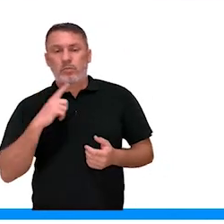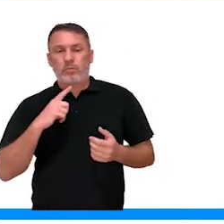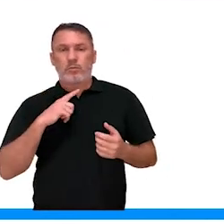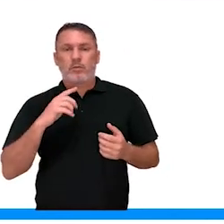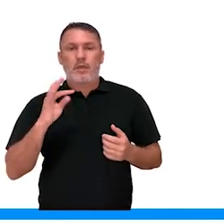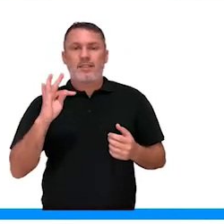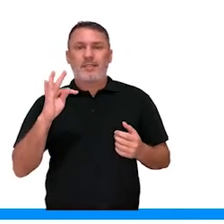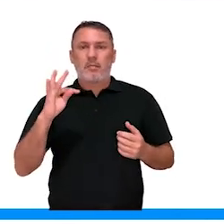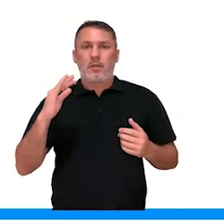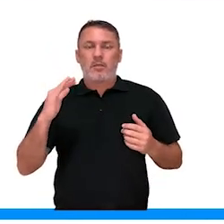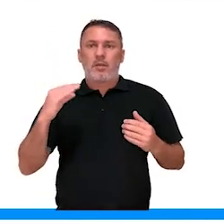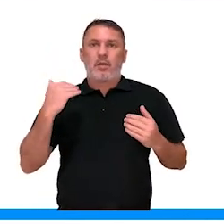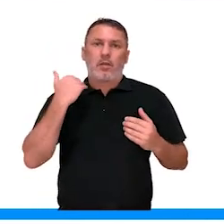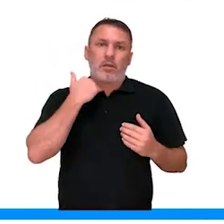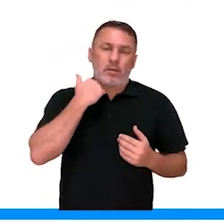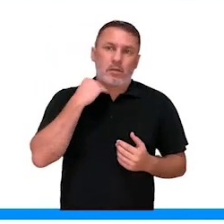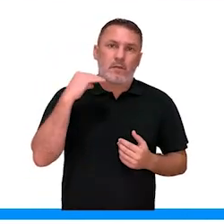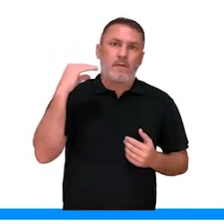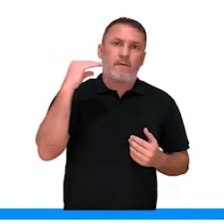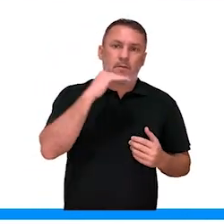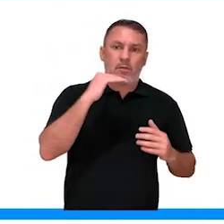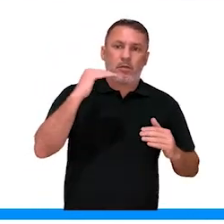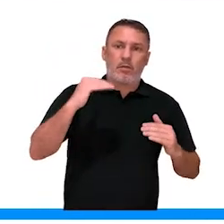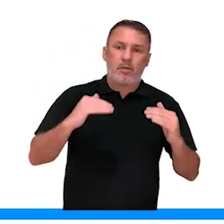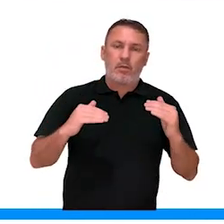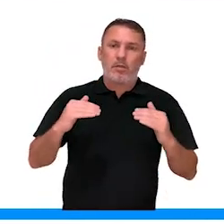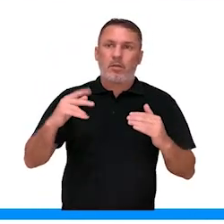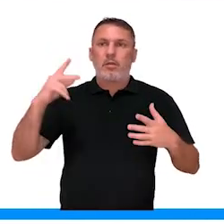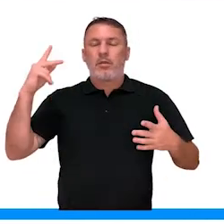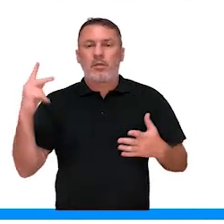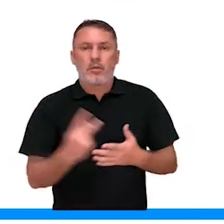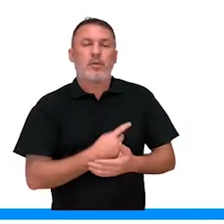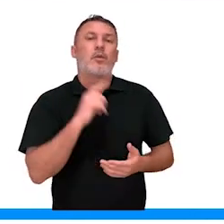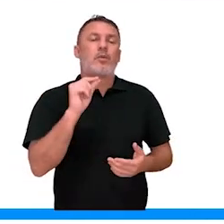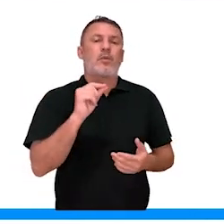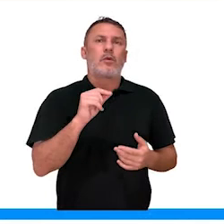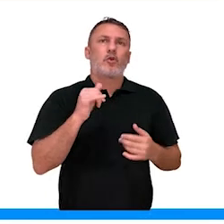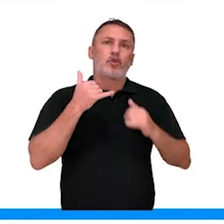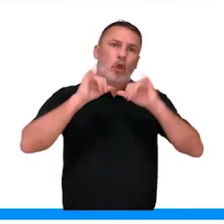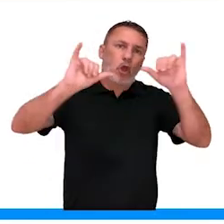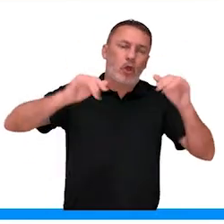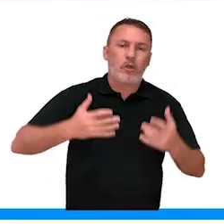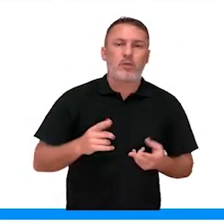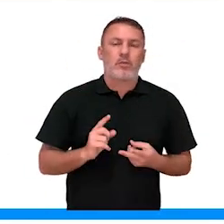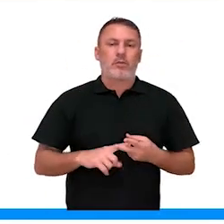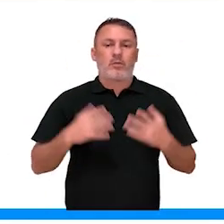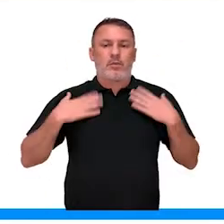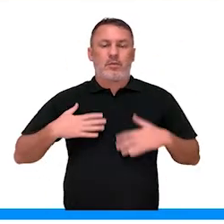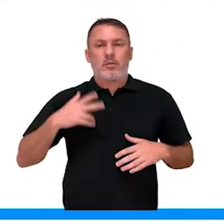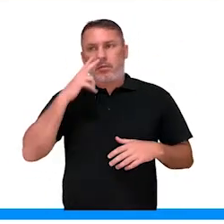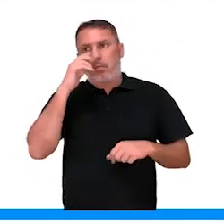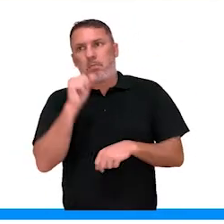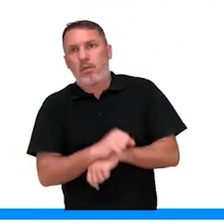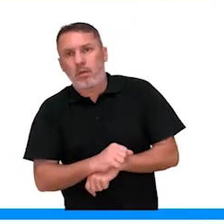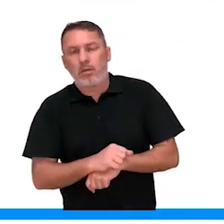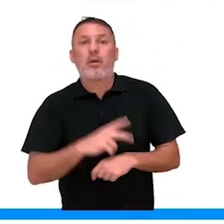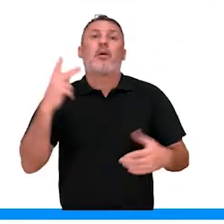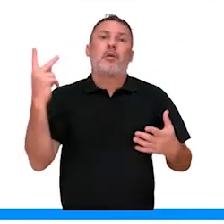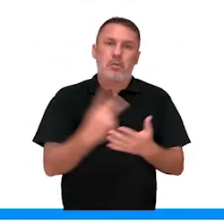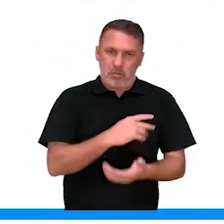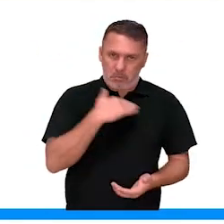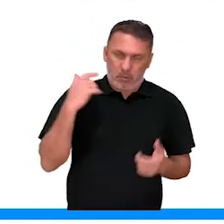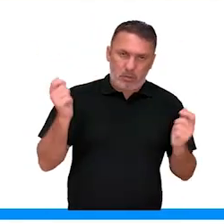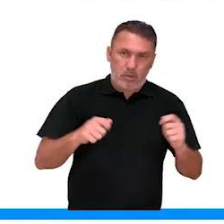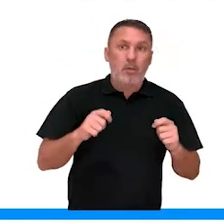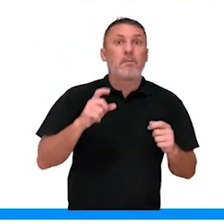essa temperatura está muito baixa, a gente pode entrar também num caso de choque, em algum processo que também leve